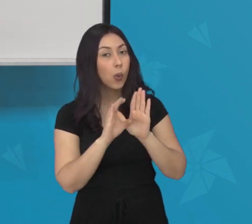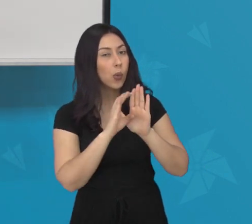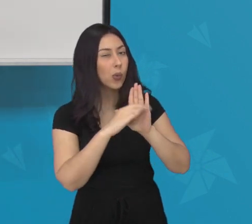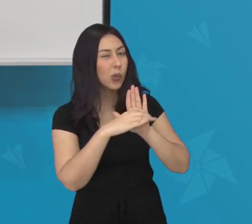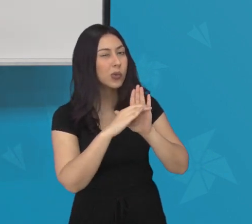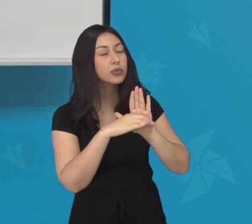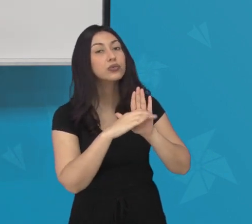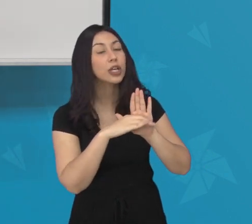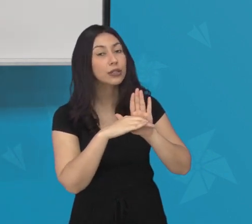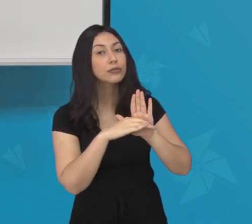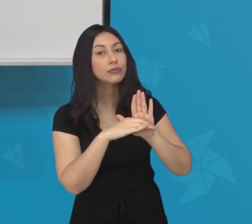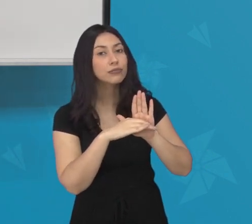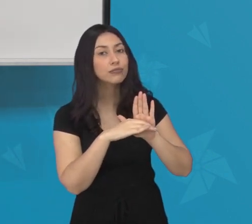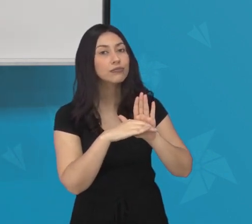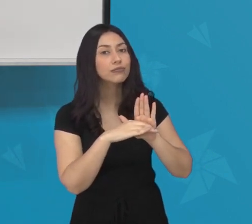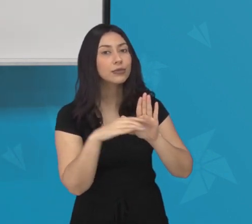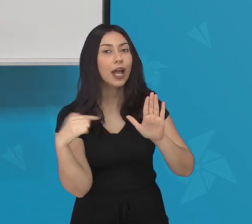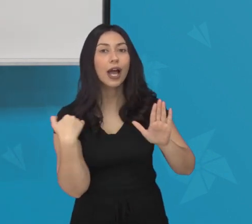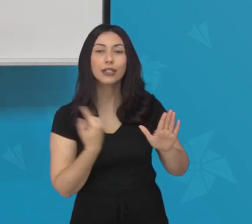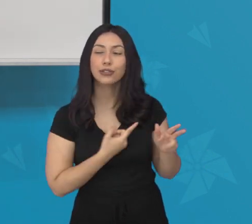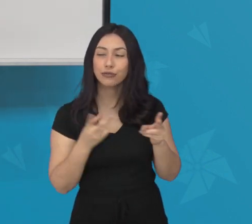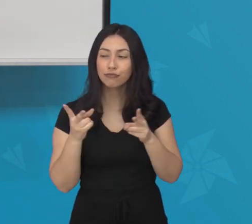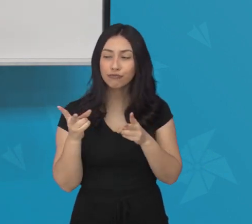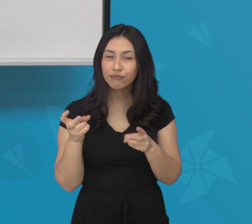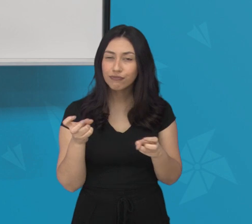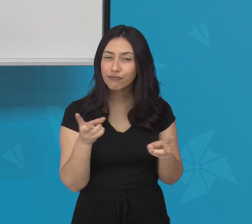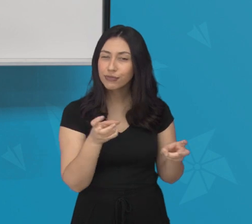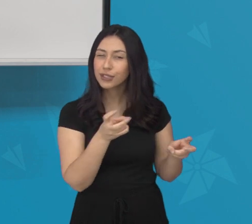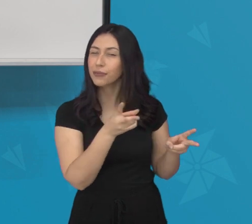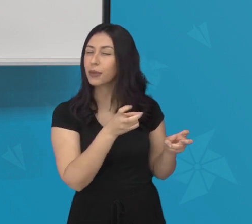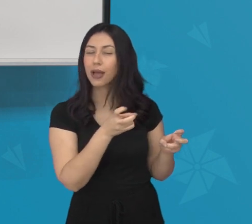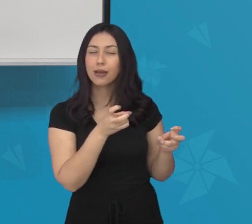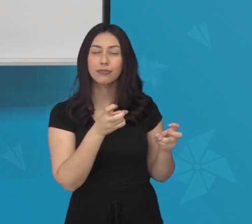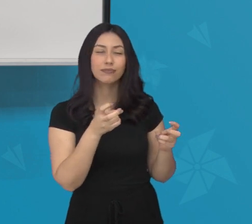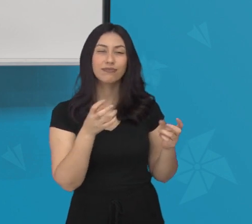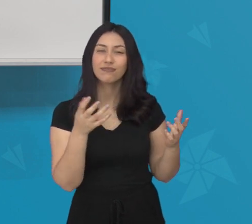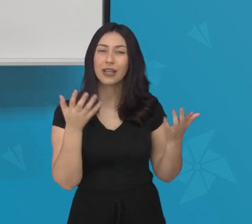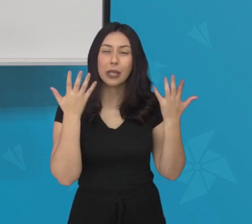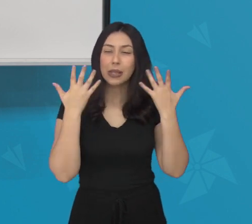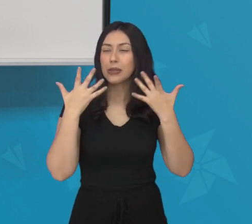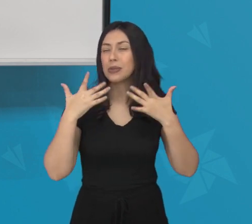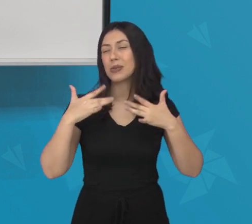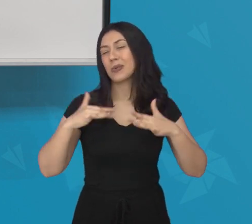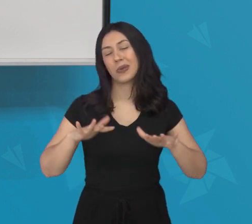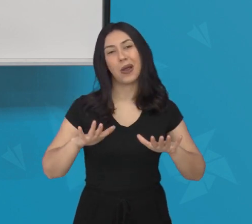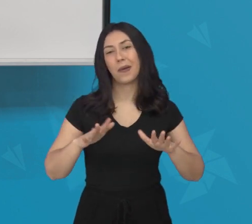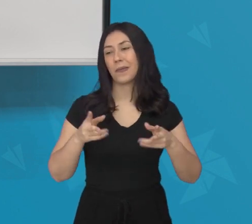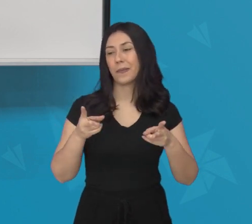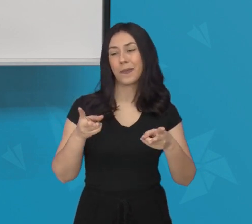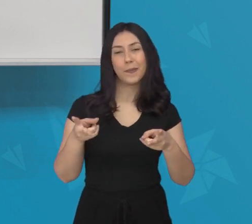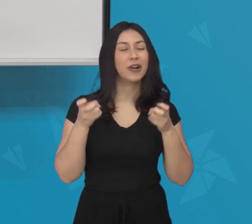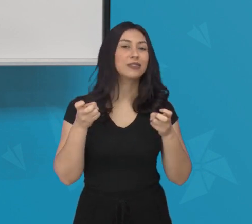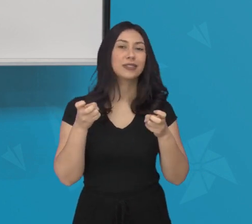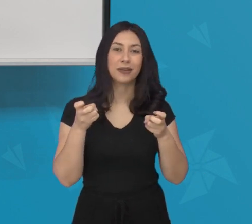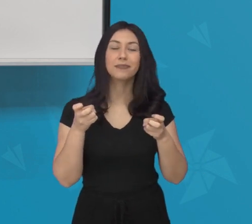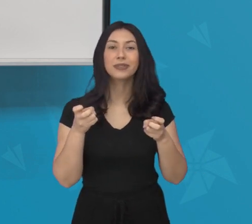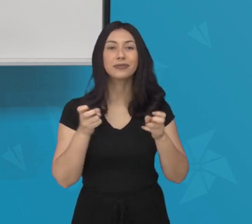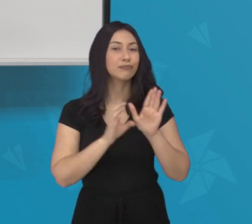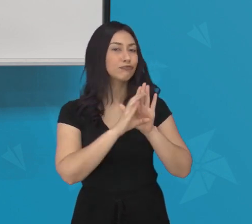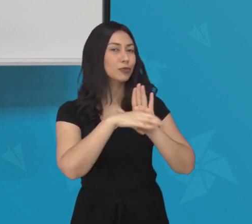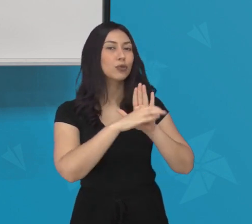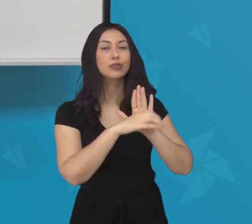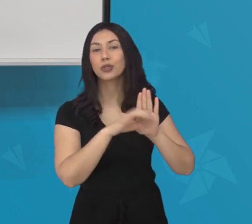são intuitivos. A gente naturalmente assimila e trabalha com esses conceitos na nossa